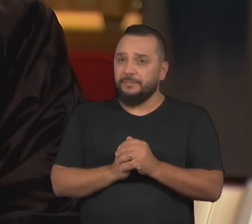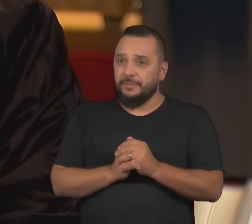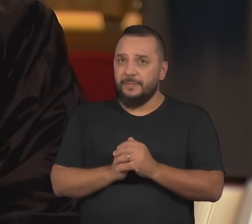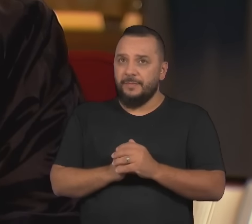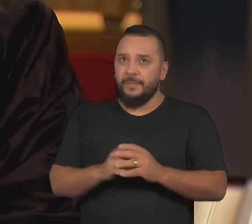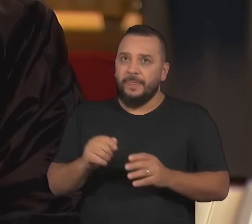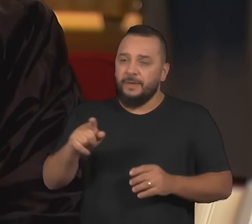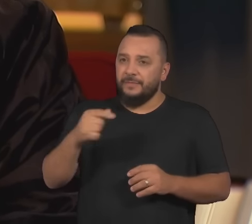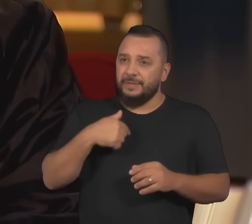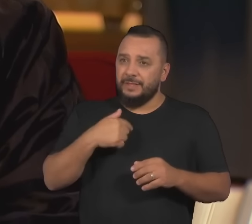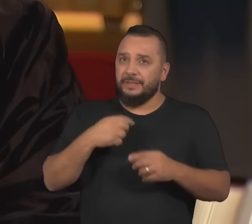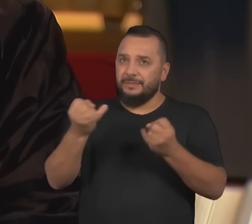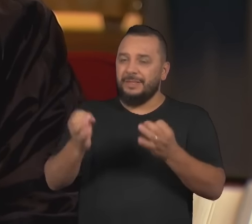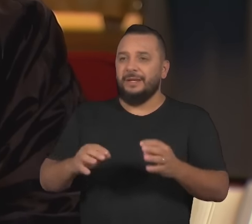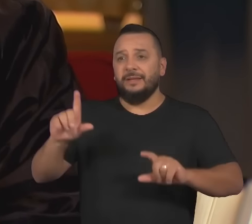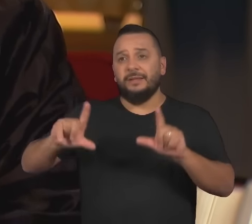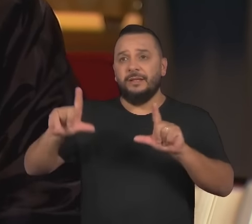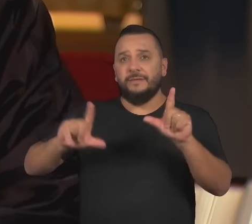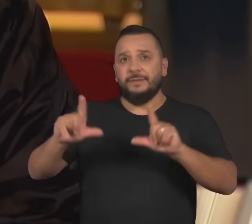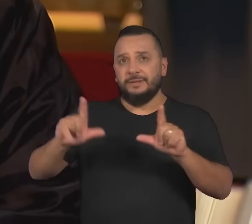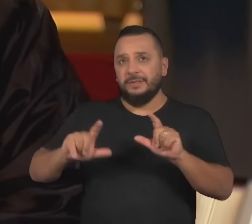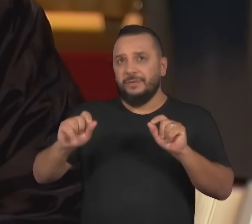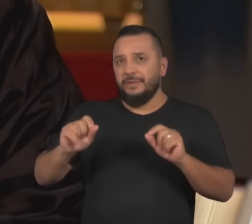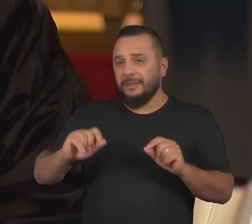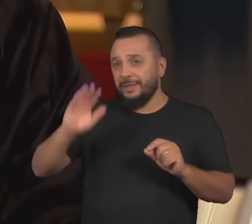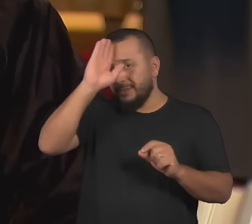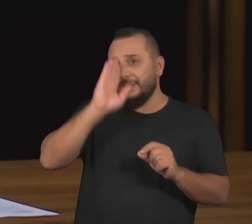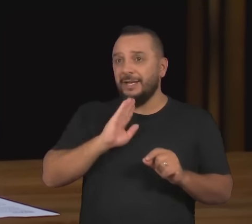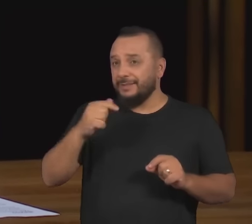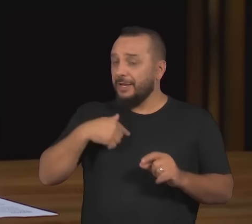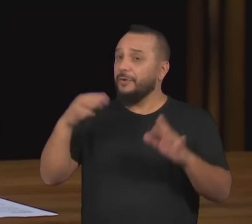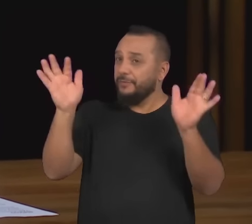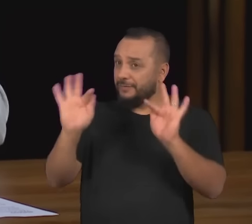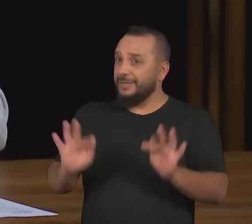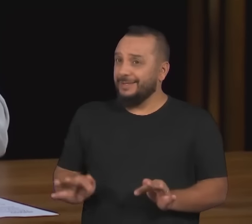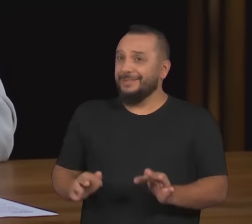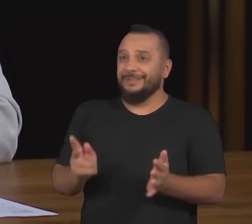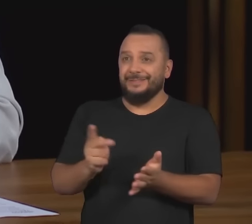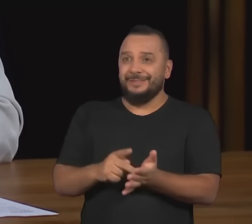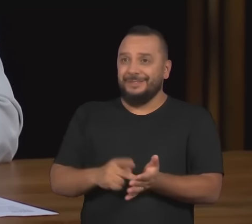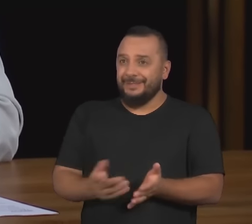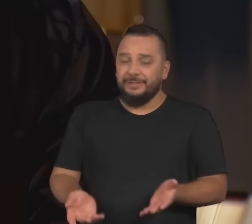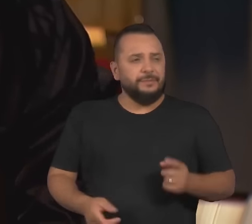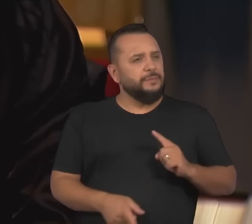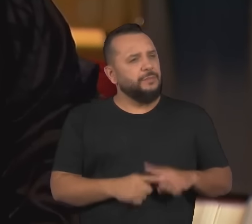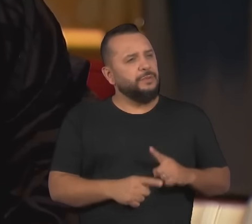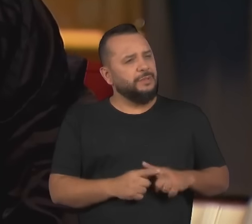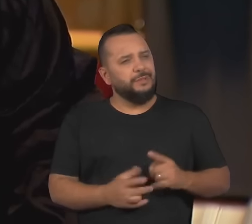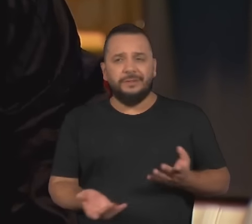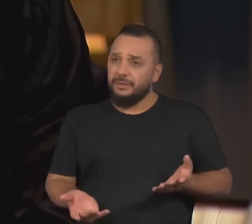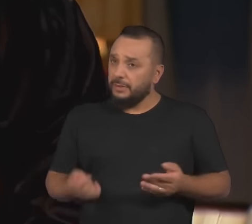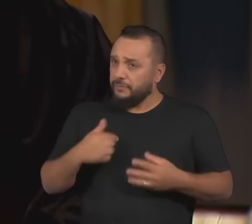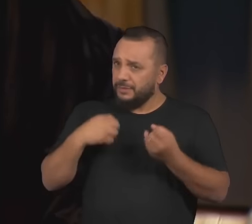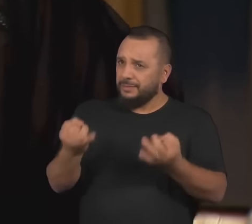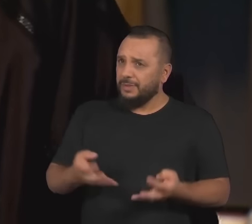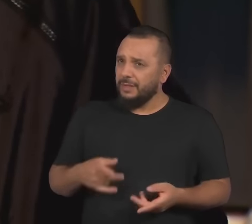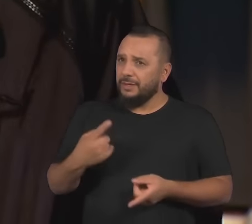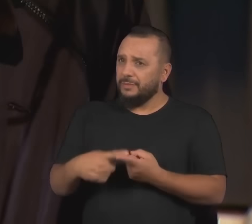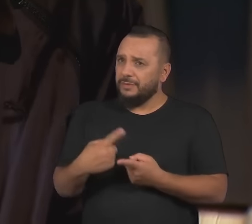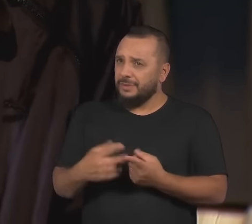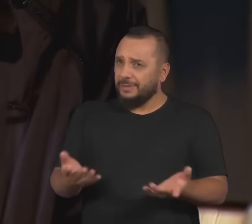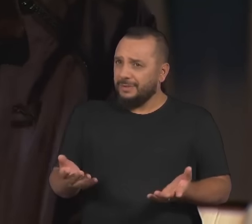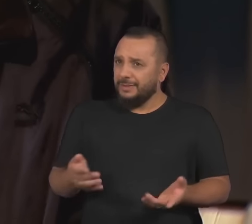quando você fala TV aberta, eu fico muito feliz. Por quê? Eu fico muito feliz. Eu vou te explicar por quê. E